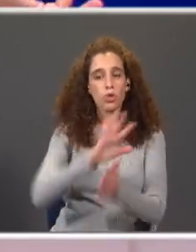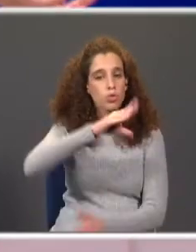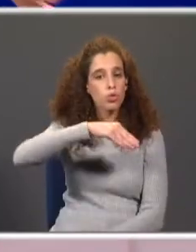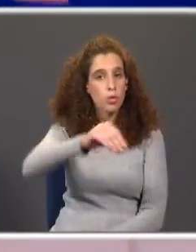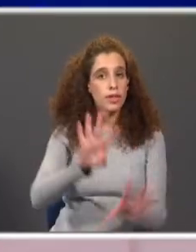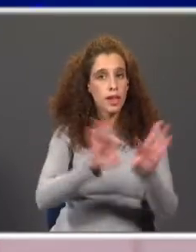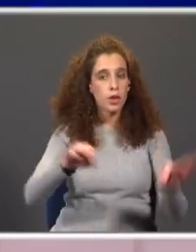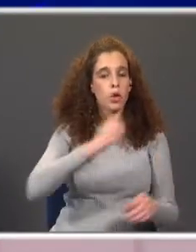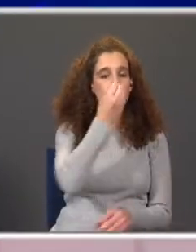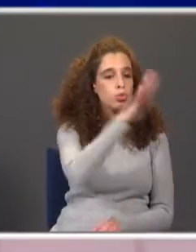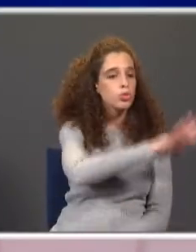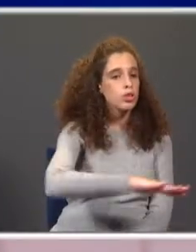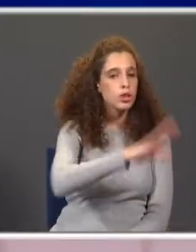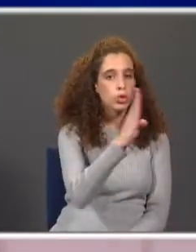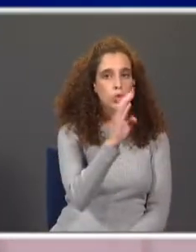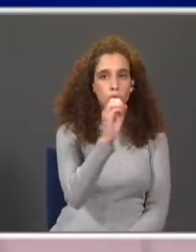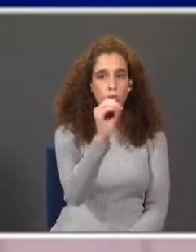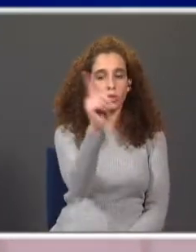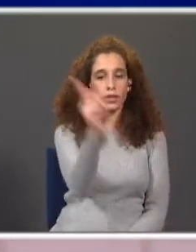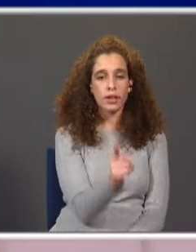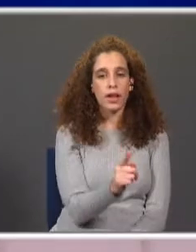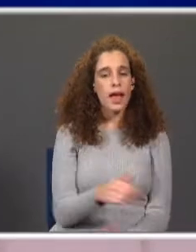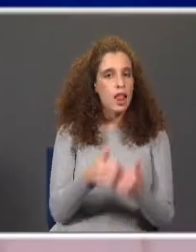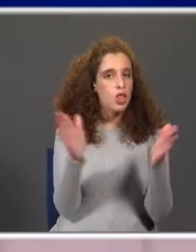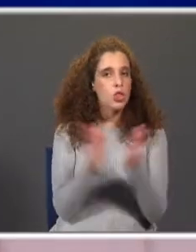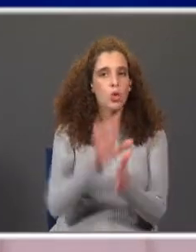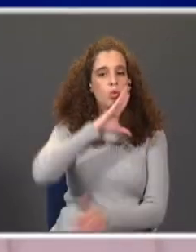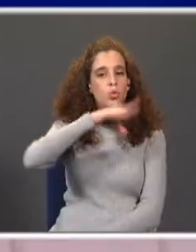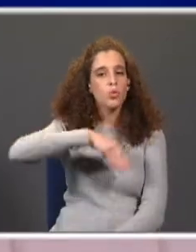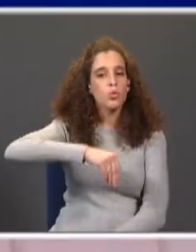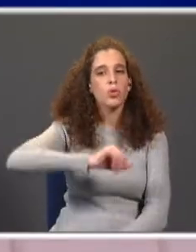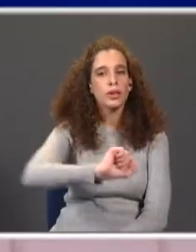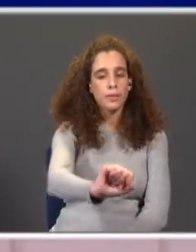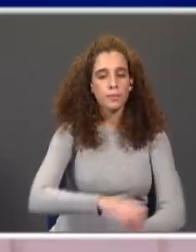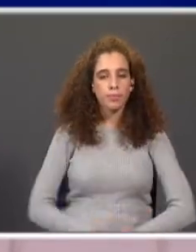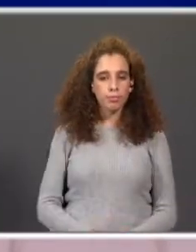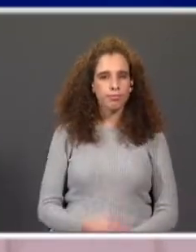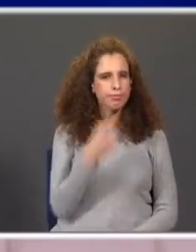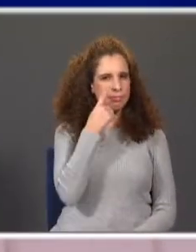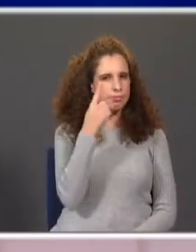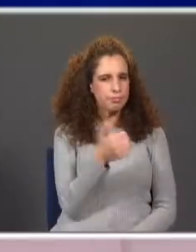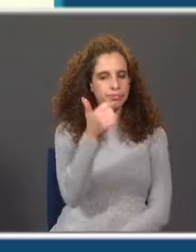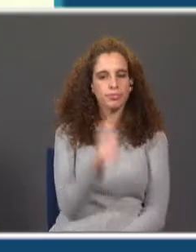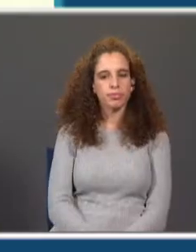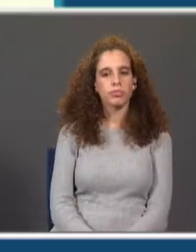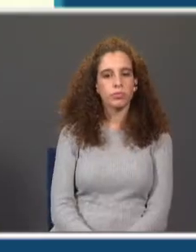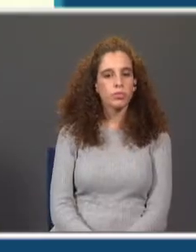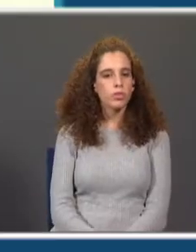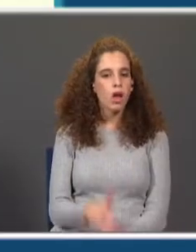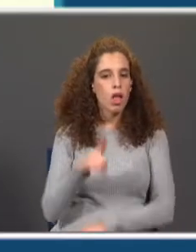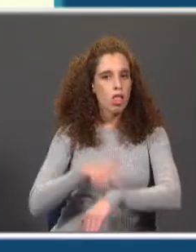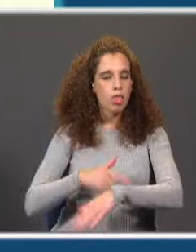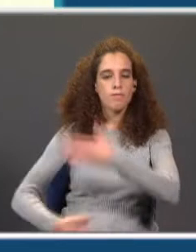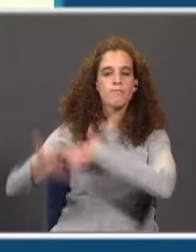José, da música do Miguel Araújo, era todo o seu mundo. Repara bem. Estamos no tempo do passado,